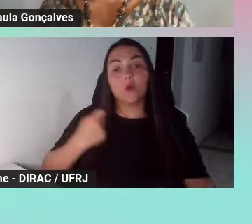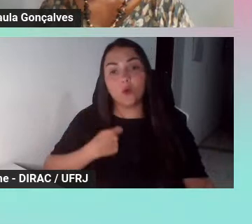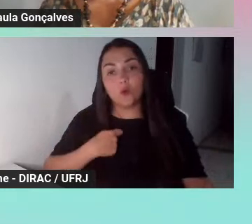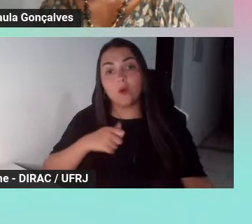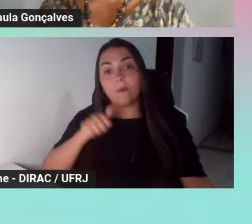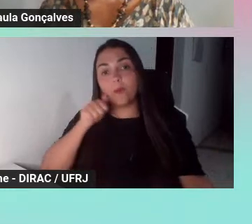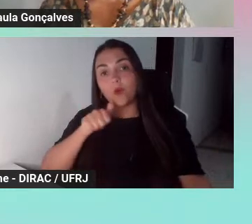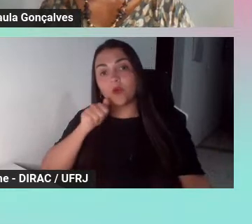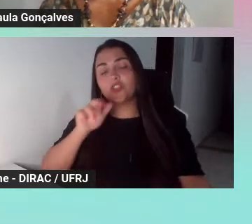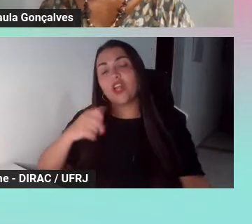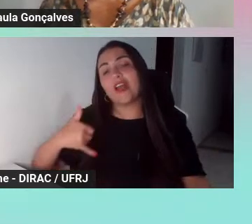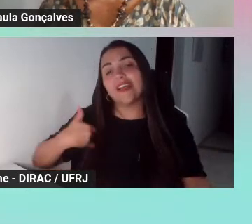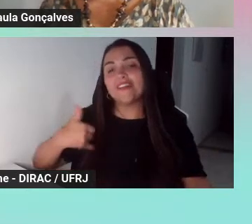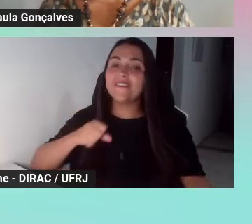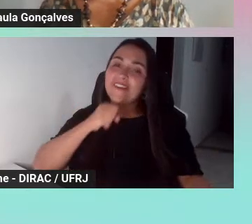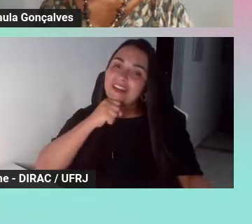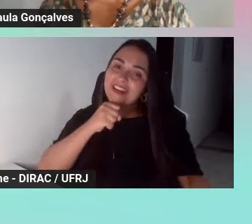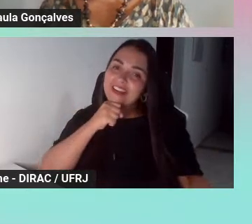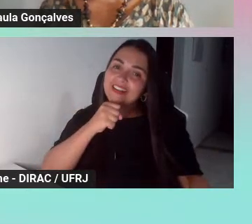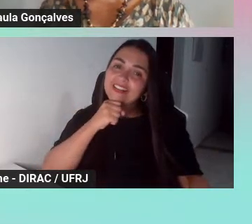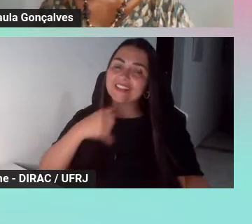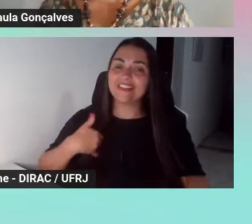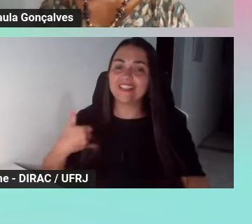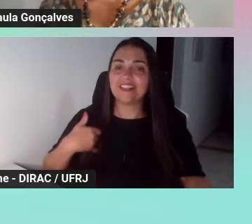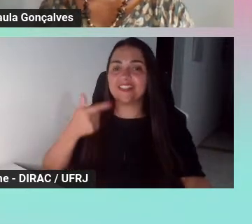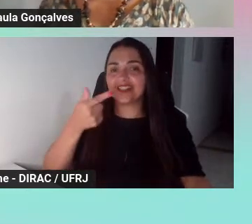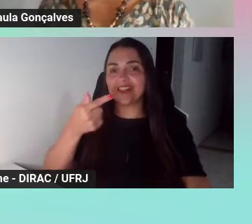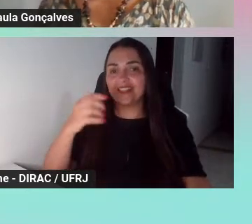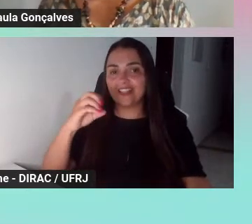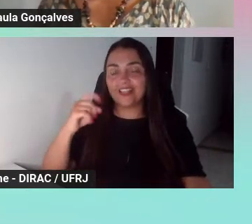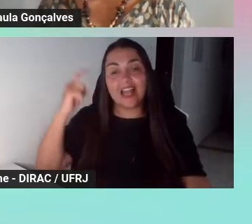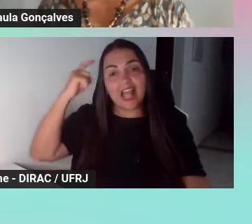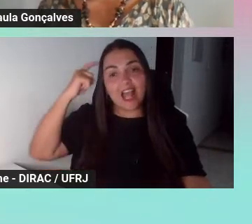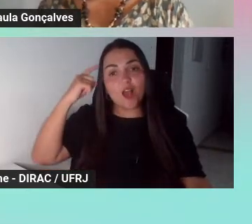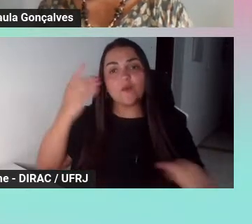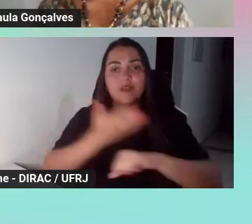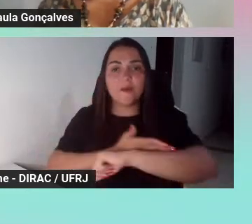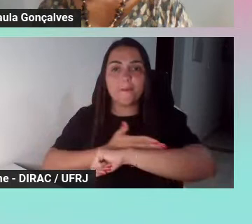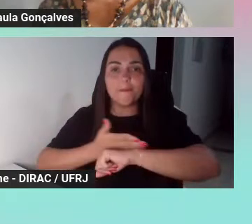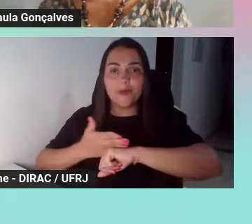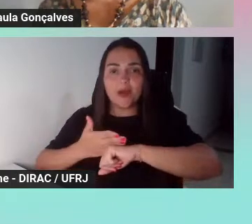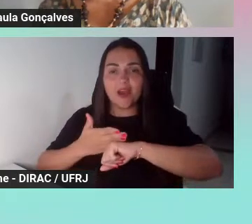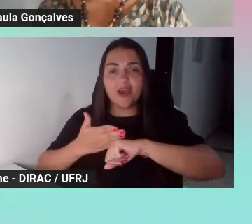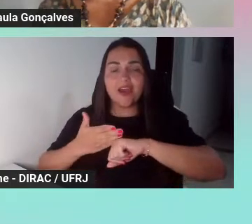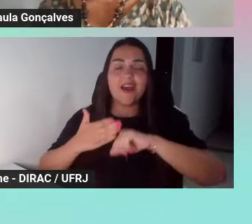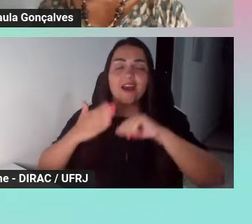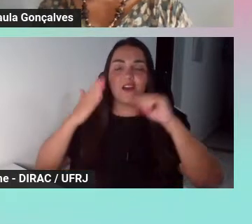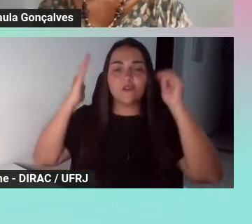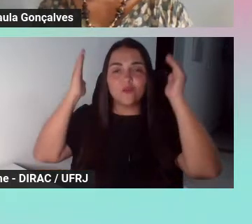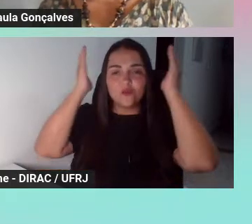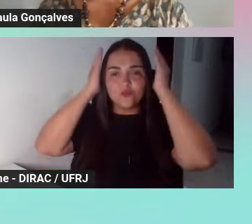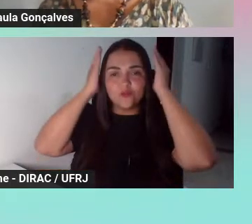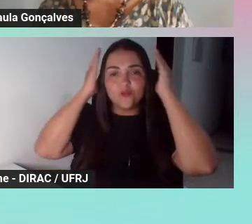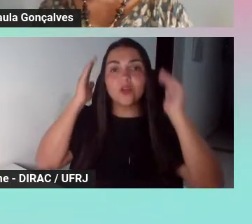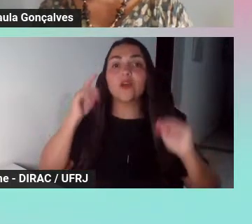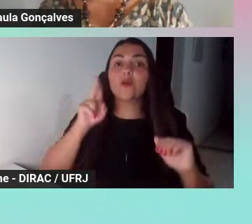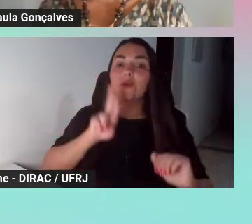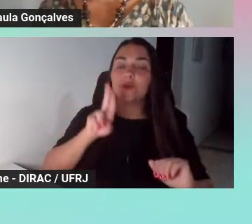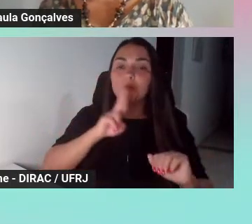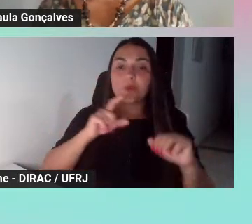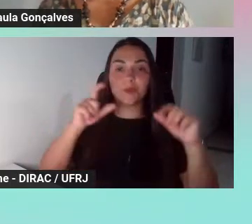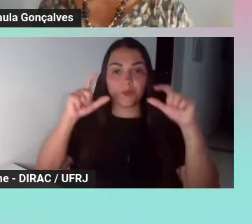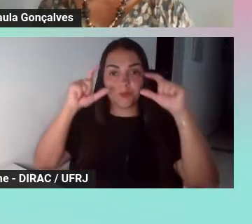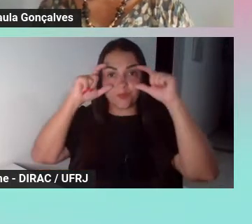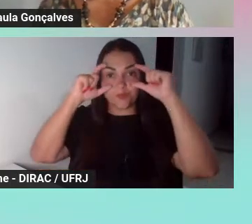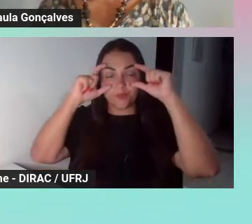sou uma velhinha de 70 anos, com o cabelinho branco, grisalho, né? Uso óculos, estou com